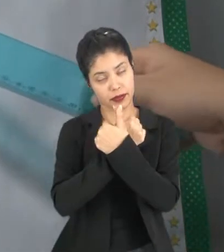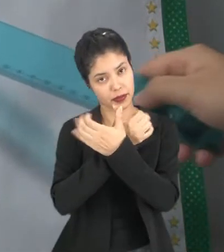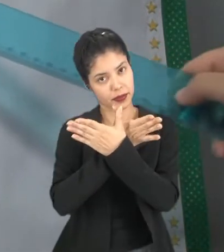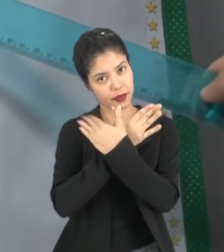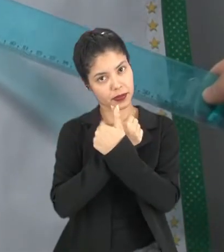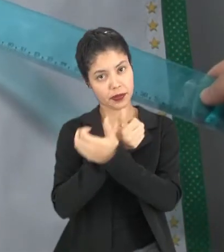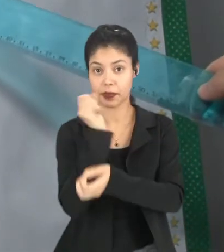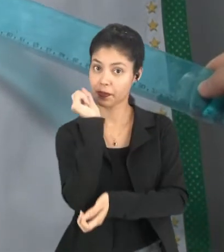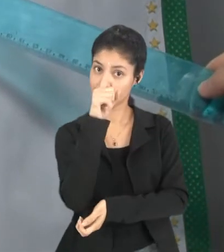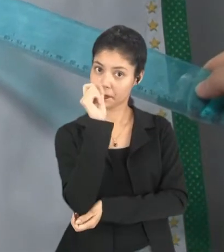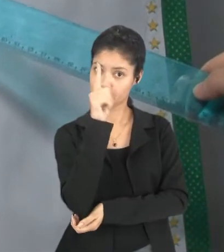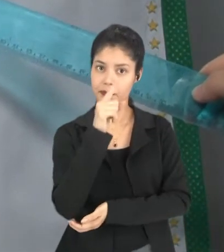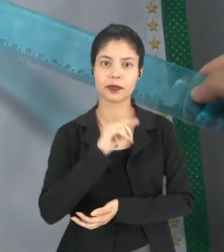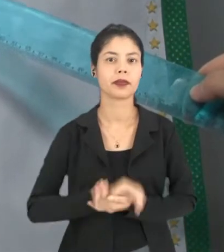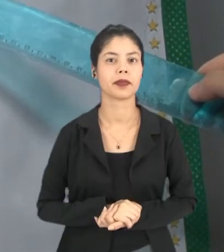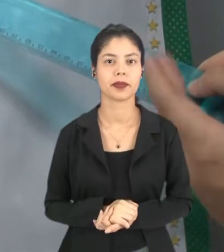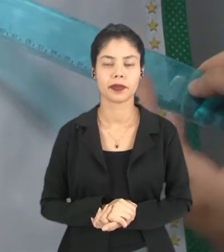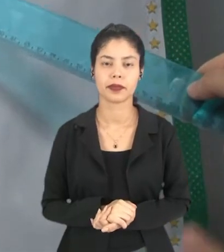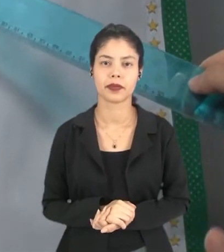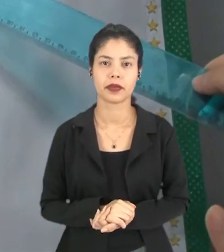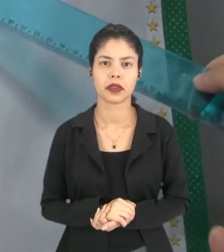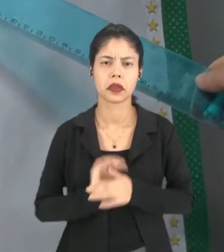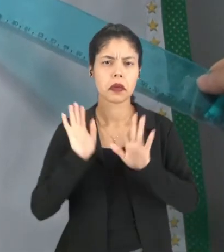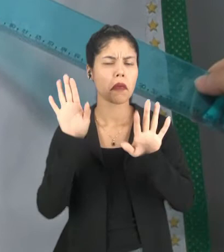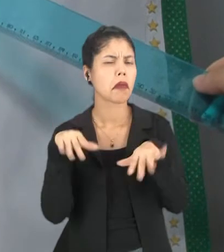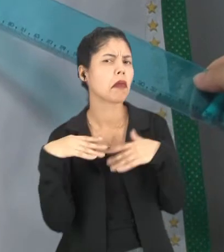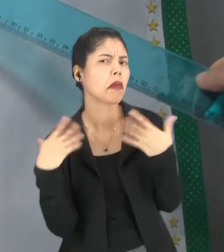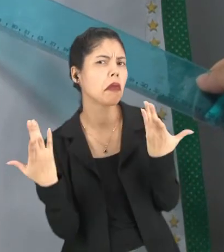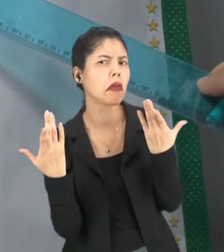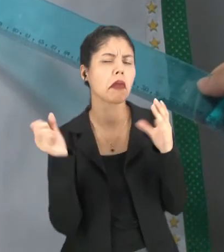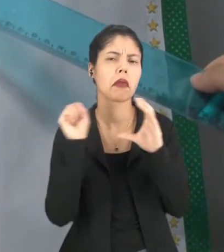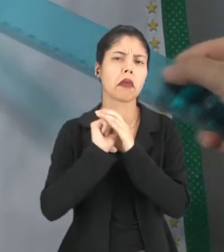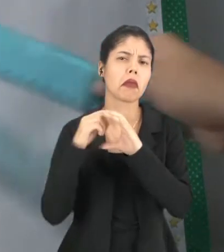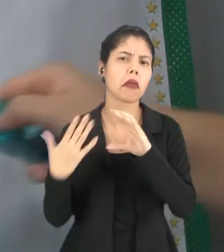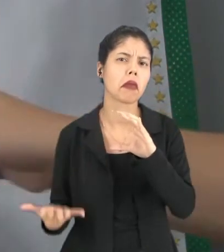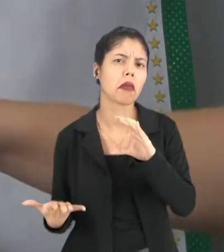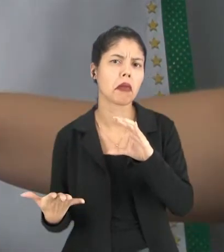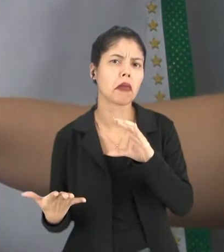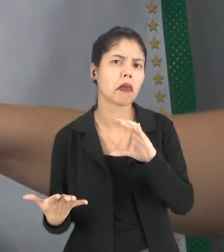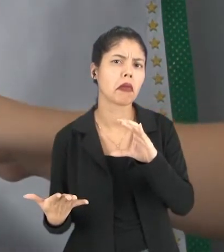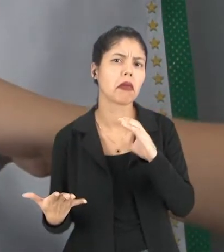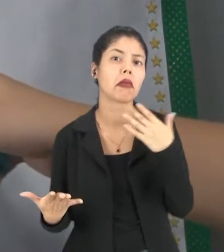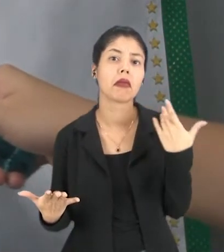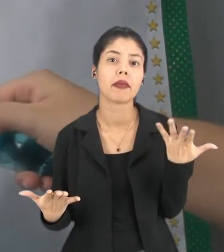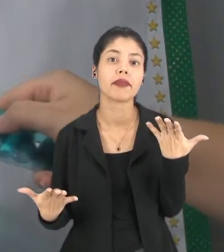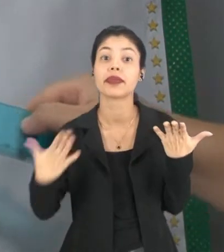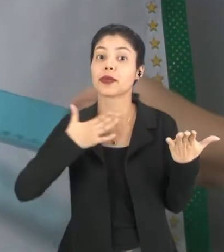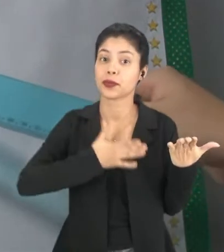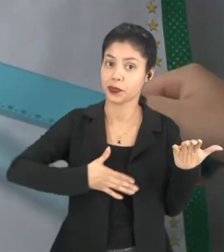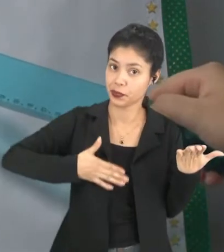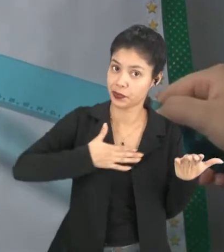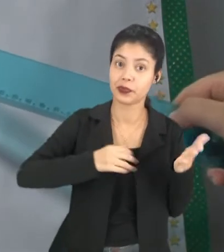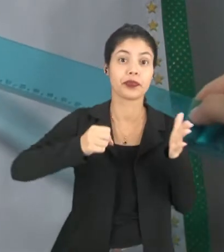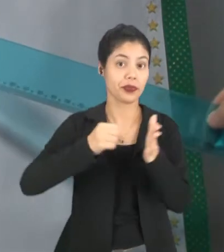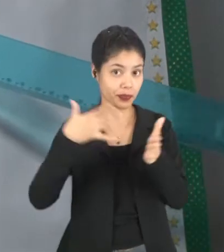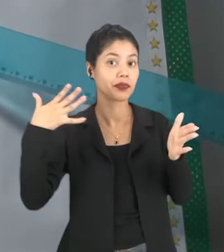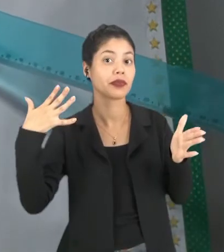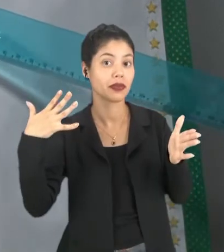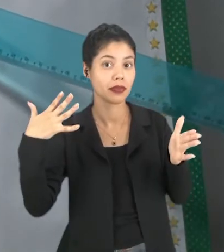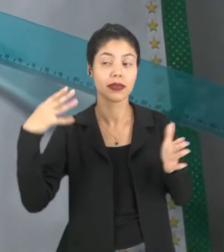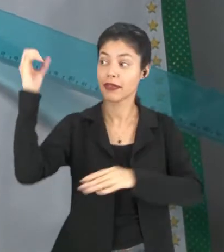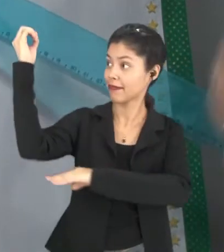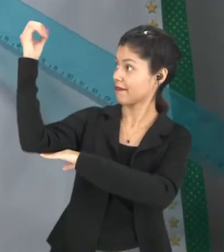Borboletas azuis. Quais são as características dela? Gostam muito